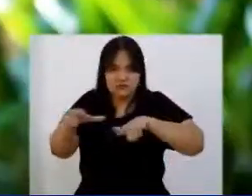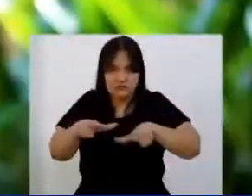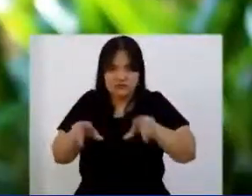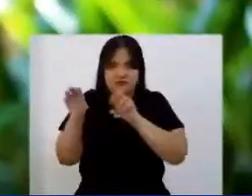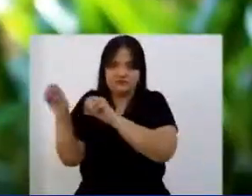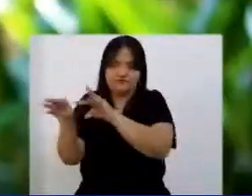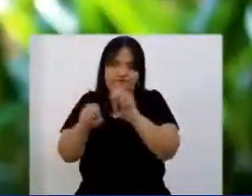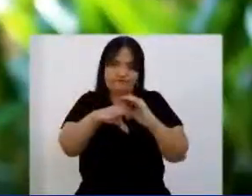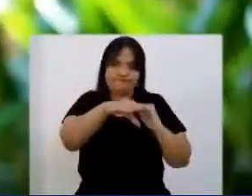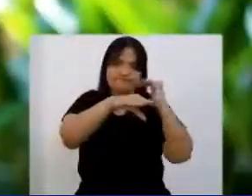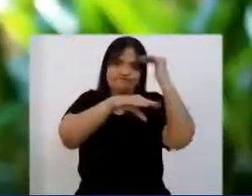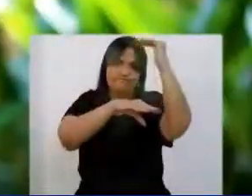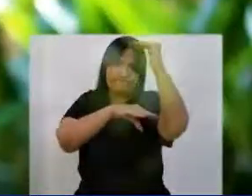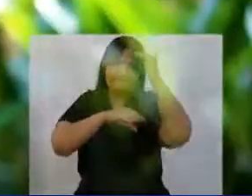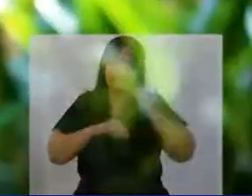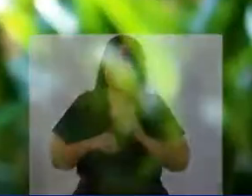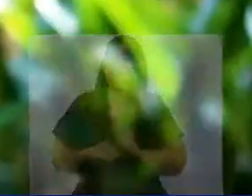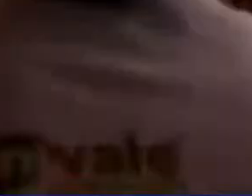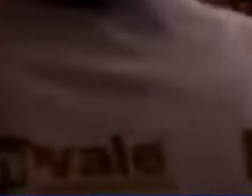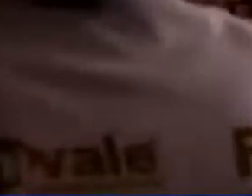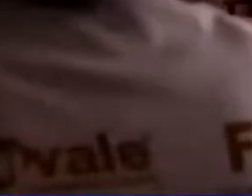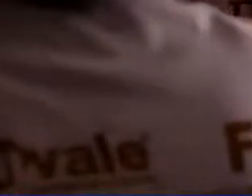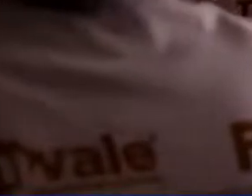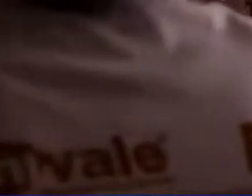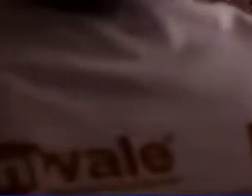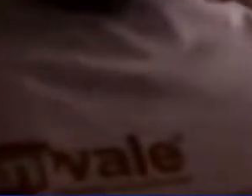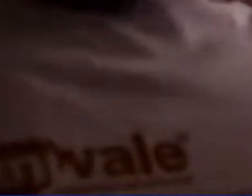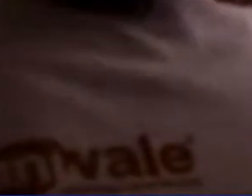na educação, no ensino superior.